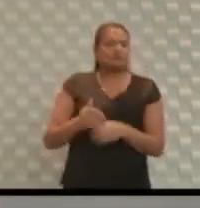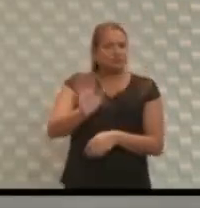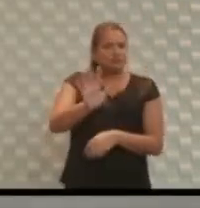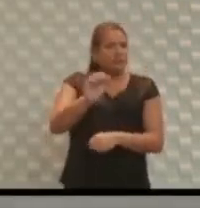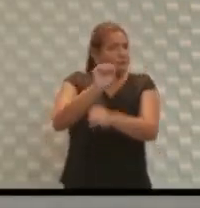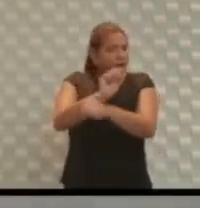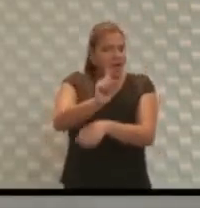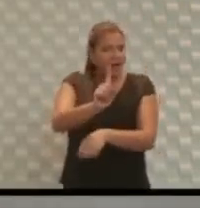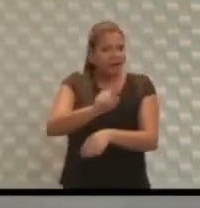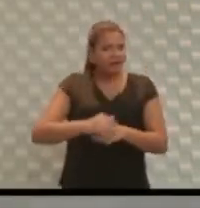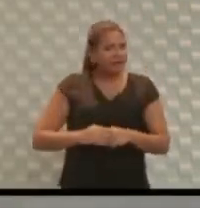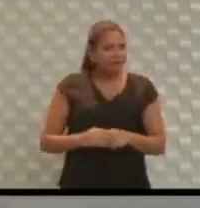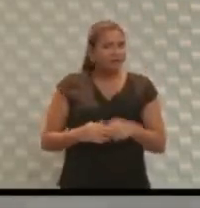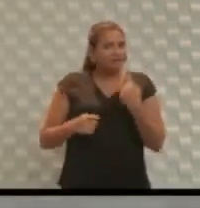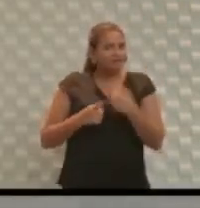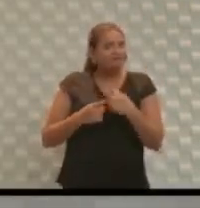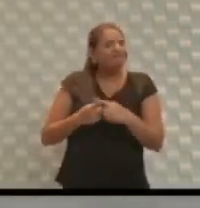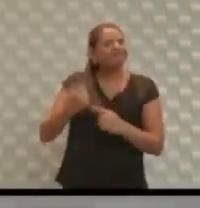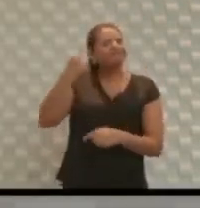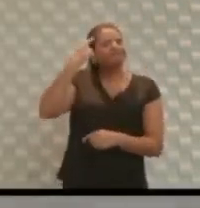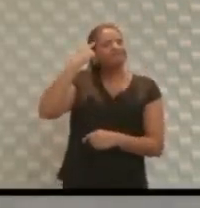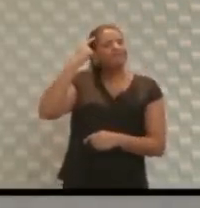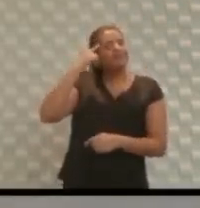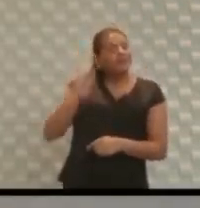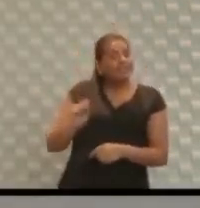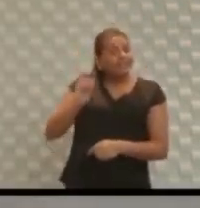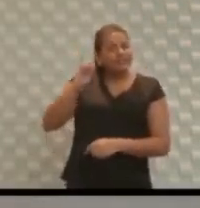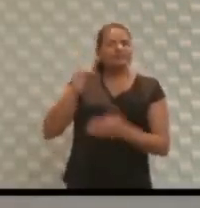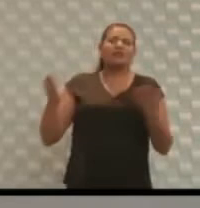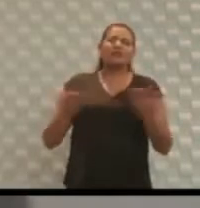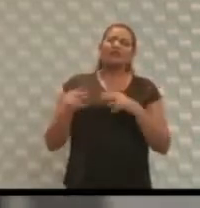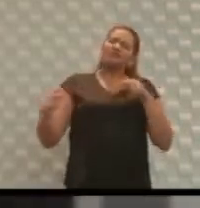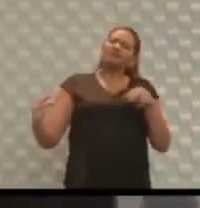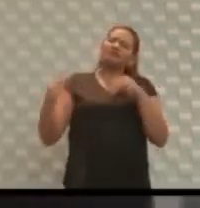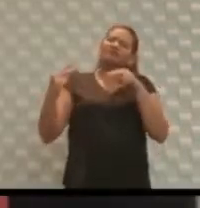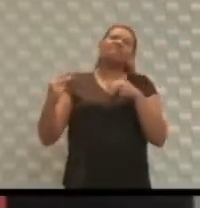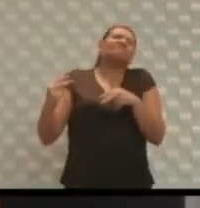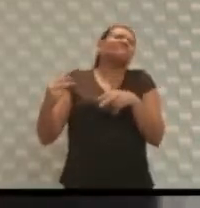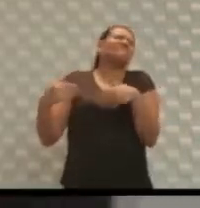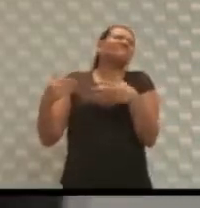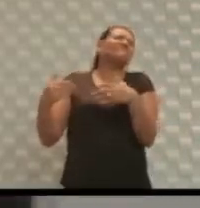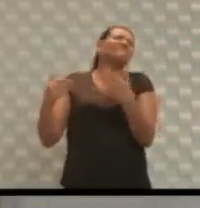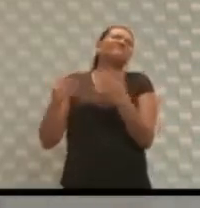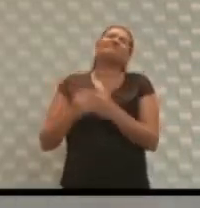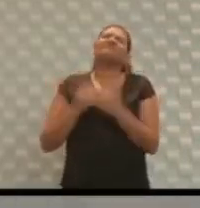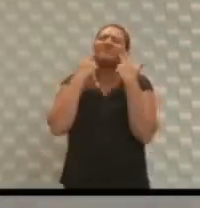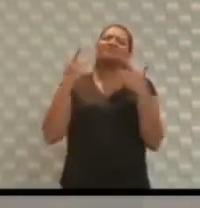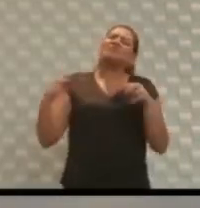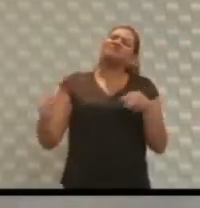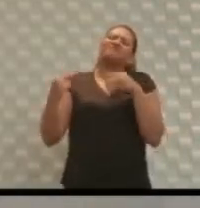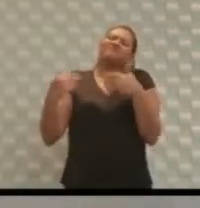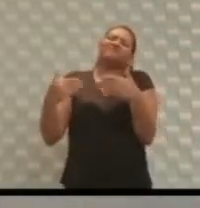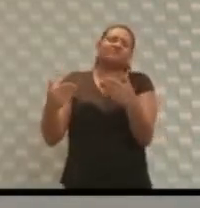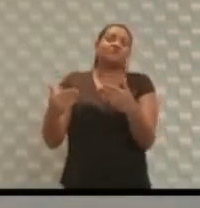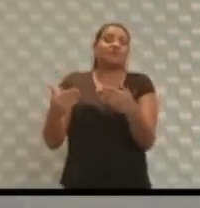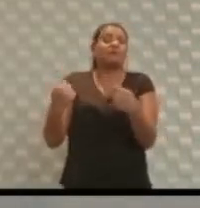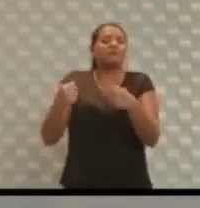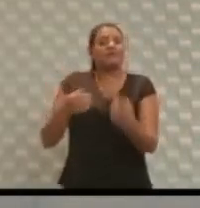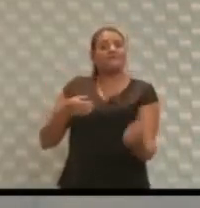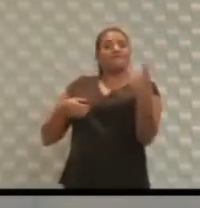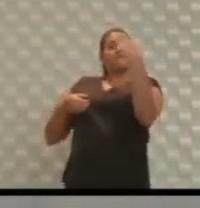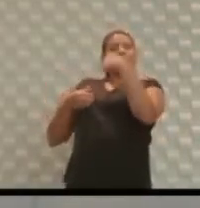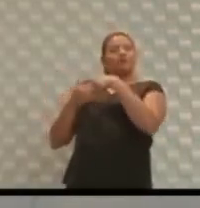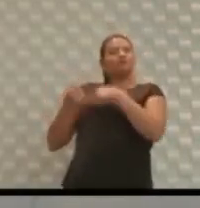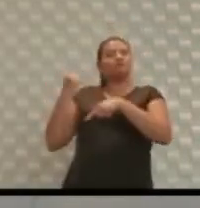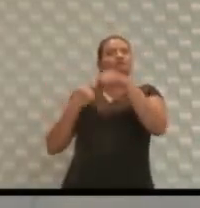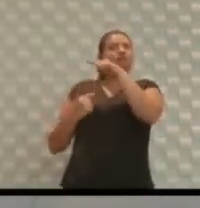você tem que lembrar daquilo que fez com que o seu marido te conquistasse. E procura honrá-lo,